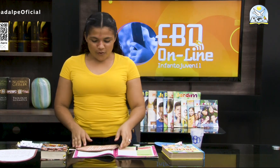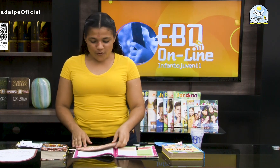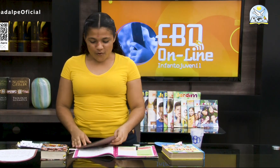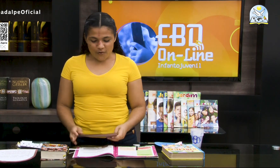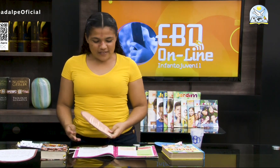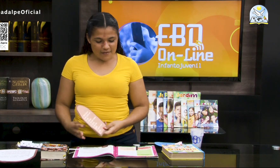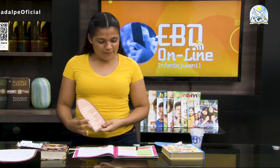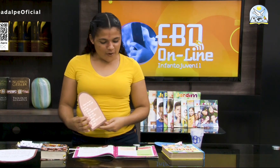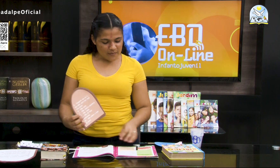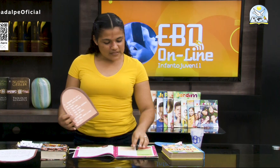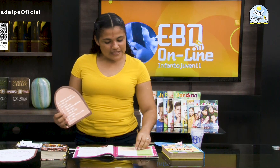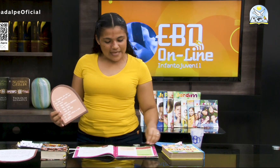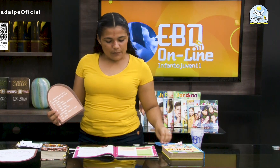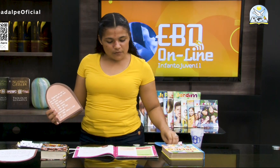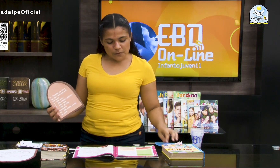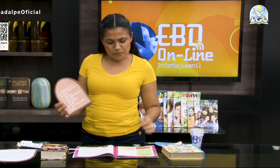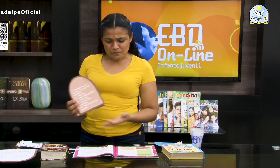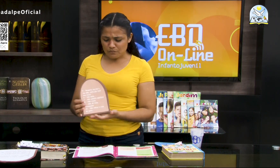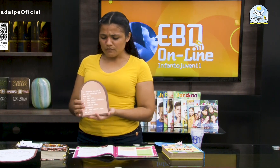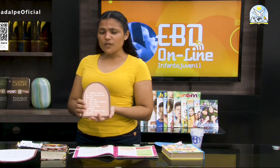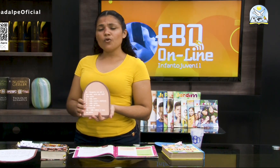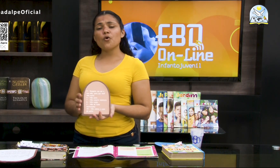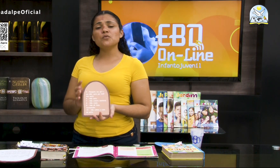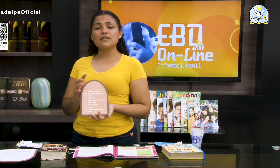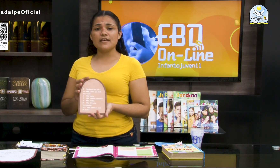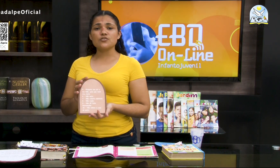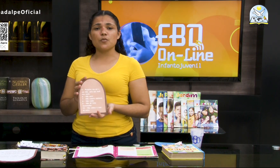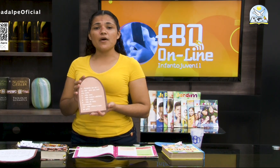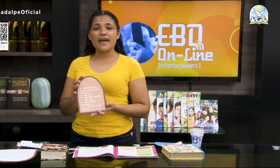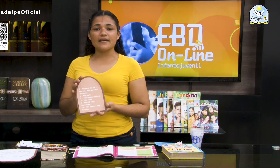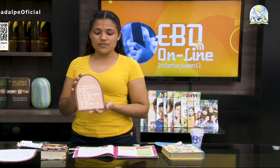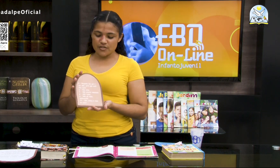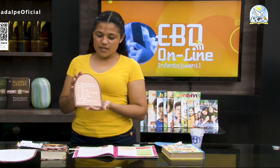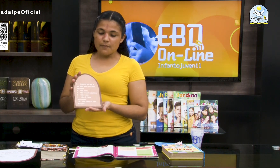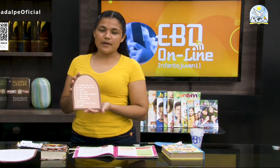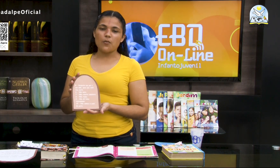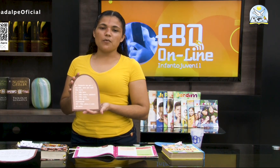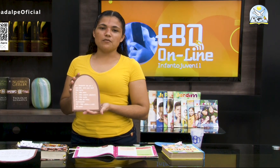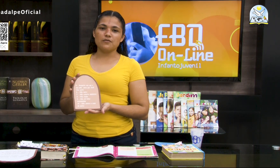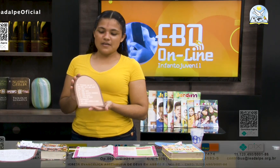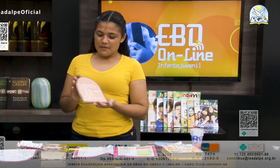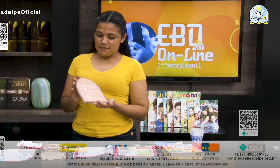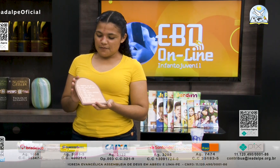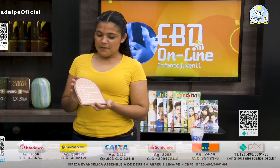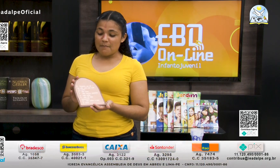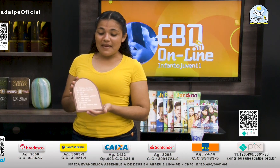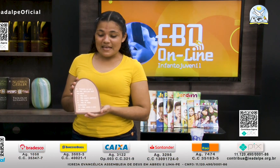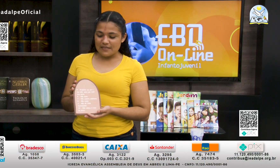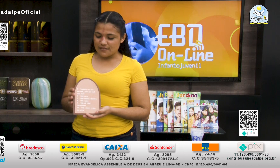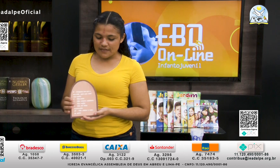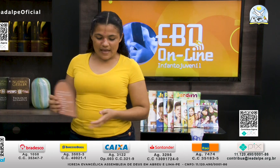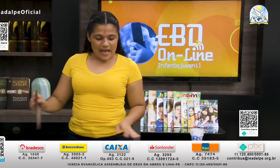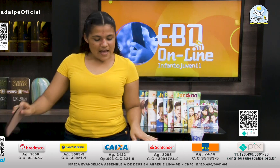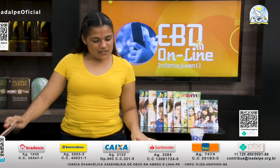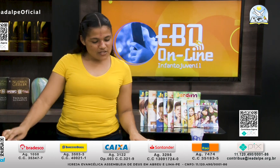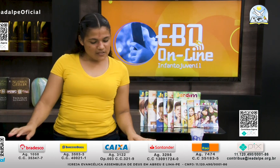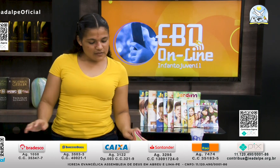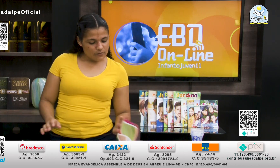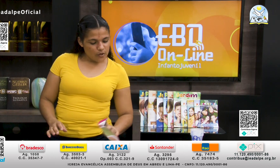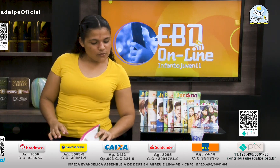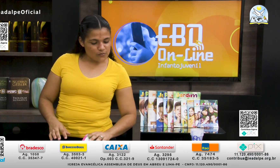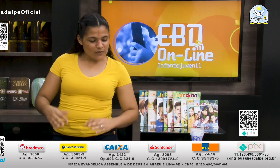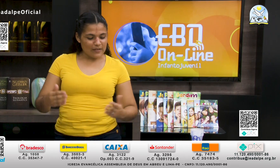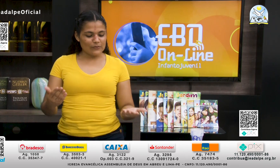povo, colocou, né, em forma de tábuas, como leis, como regras, para o povo viver bem, né? A